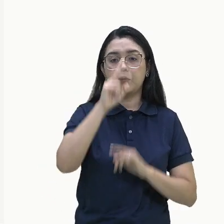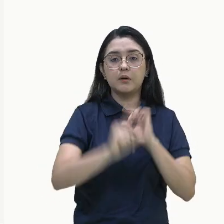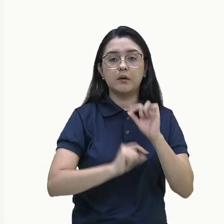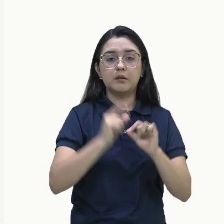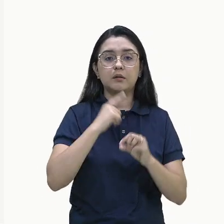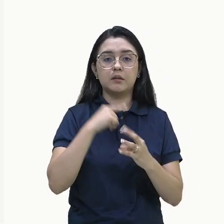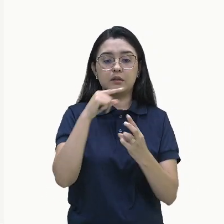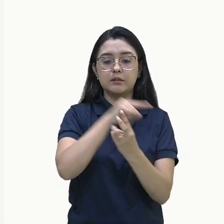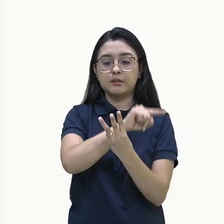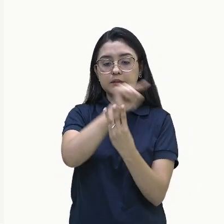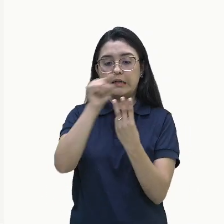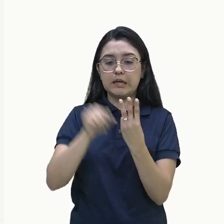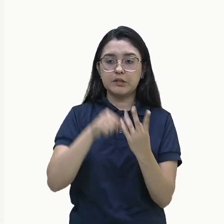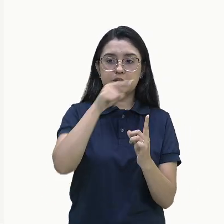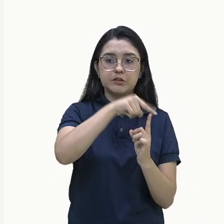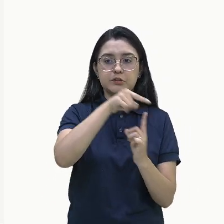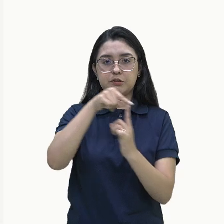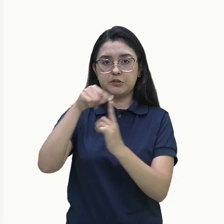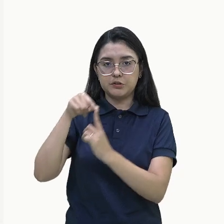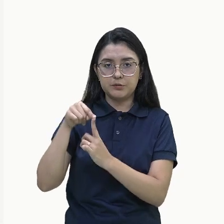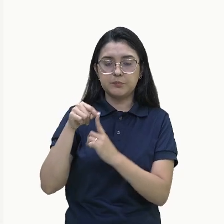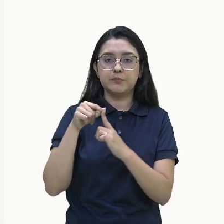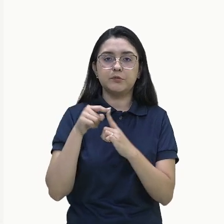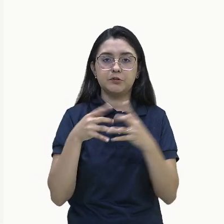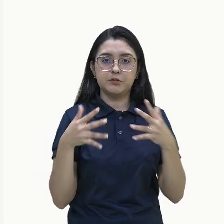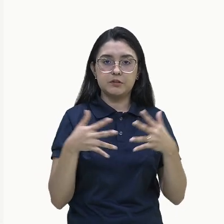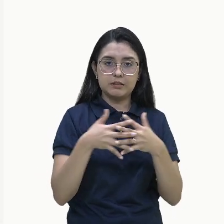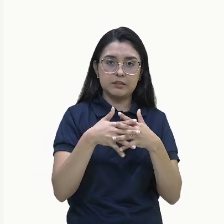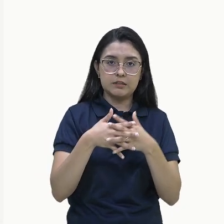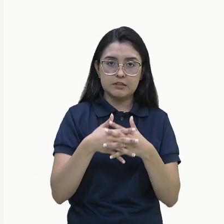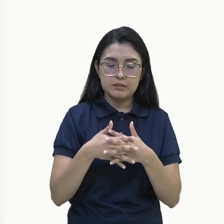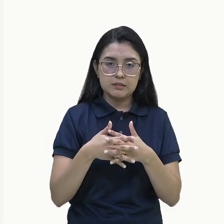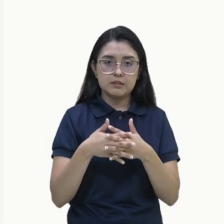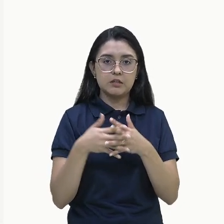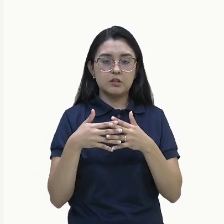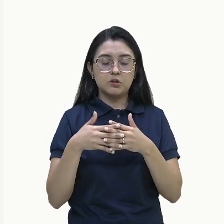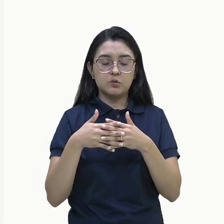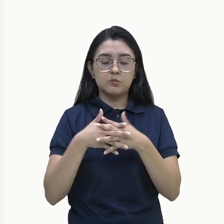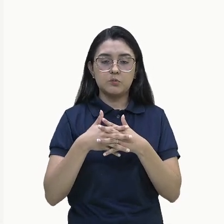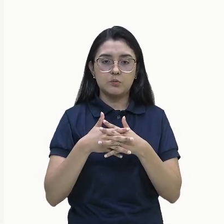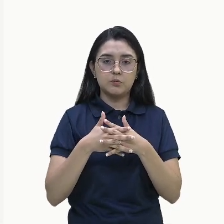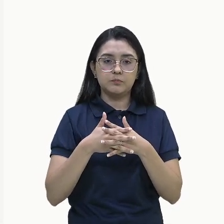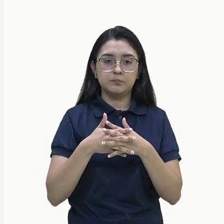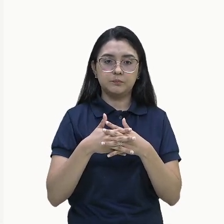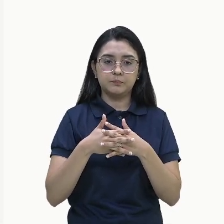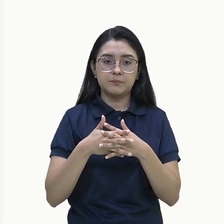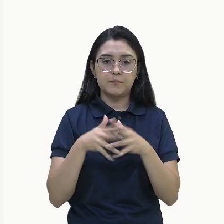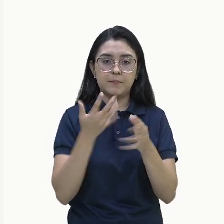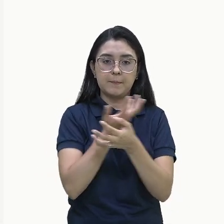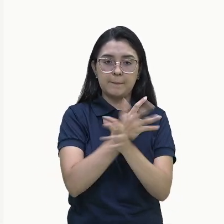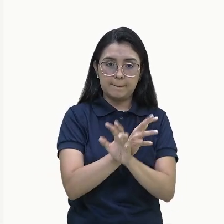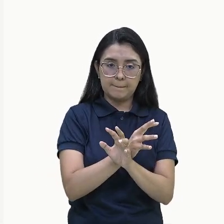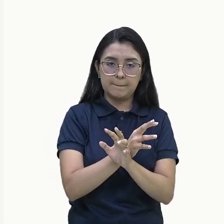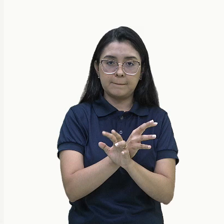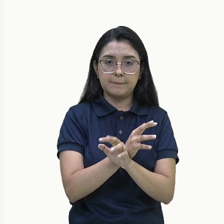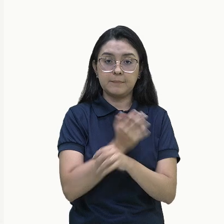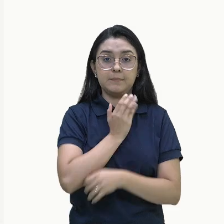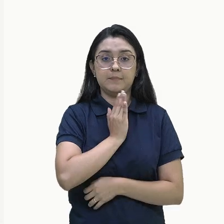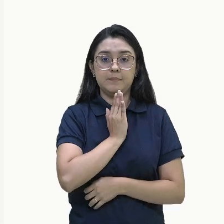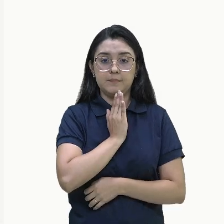temos 3 tipos de tecido muscular: o muscular estriado esquelético,